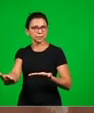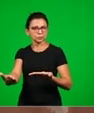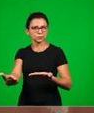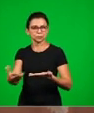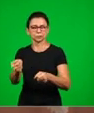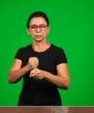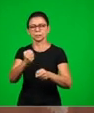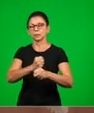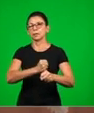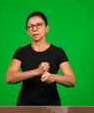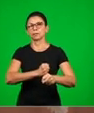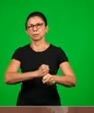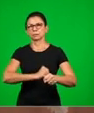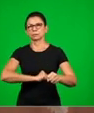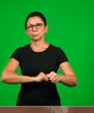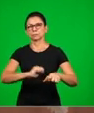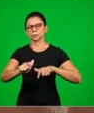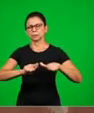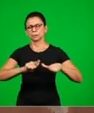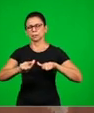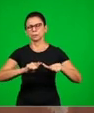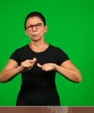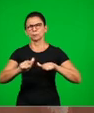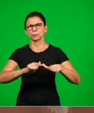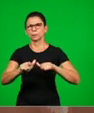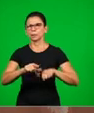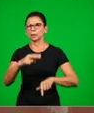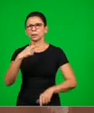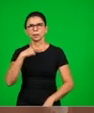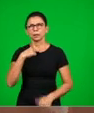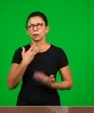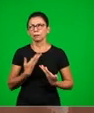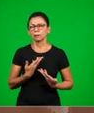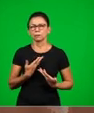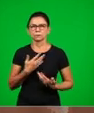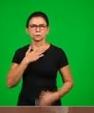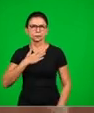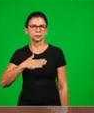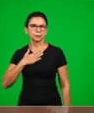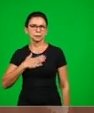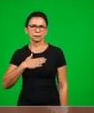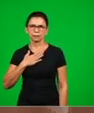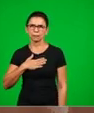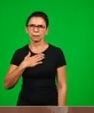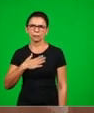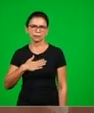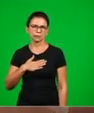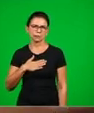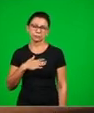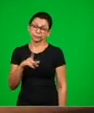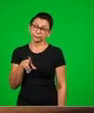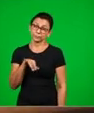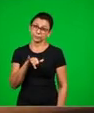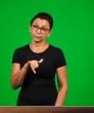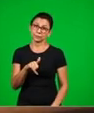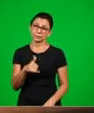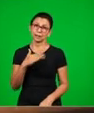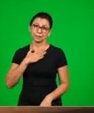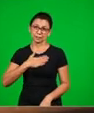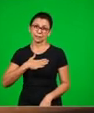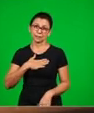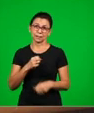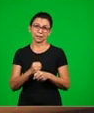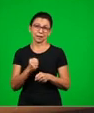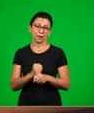obra. Então não havia nenhum momento de descanso. Nós vemos que a obra aqui, o descanso, quem procura descanso na obra, não vai